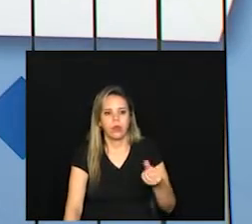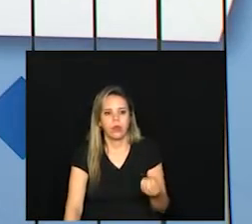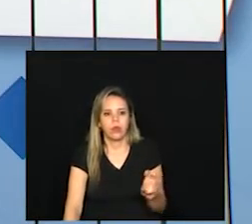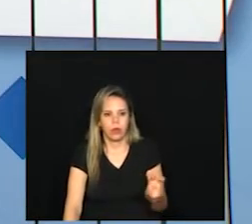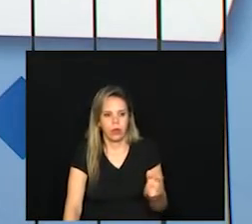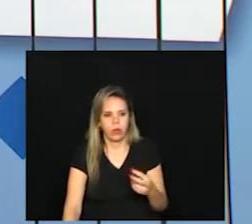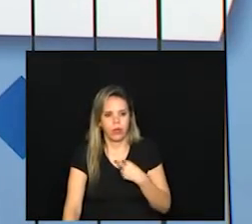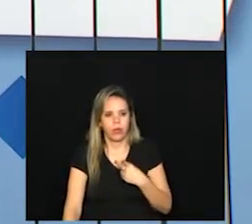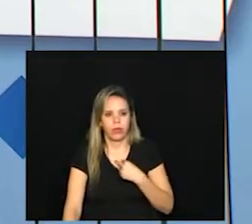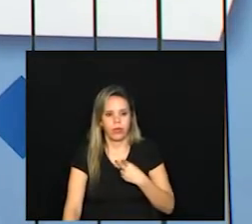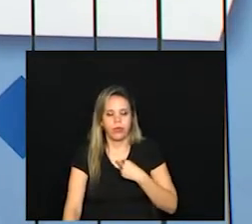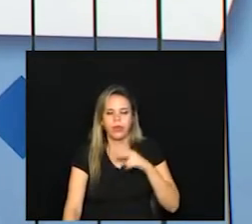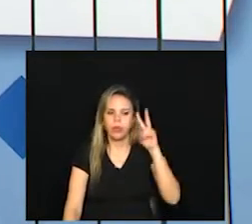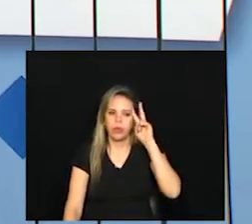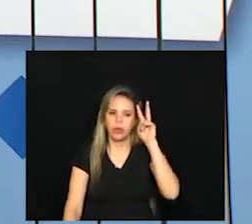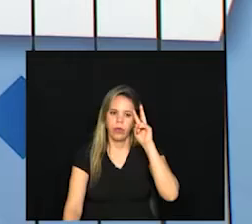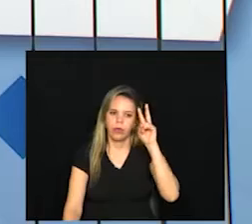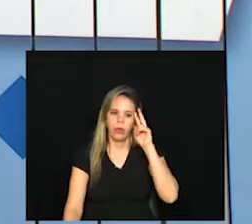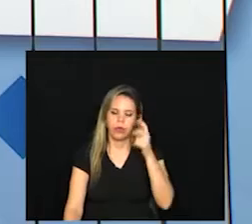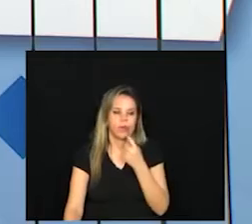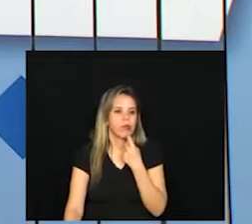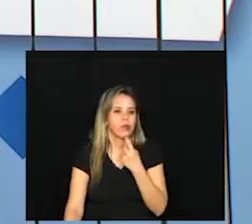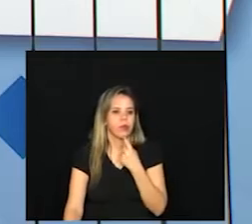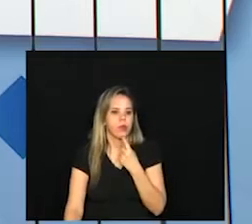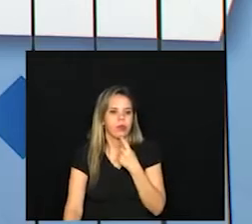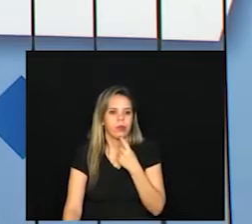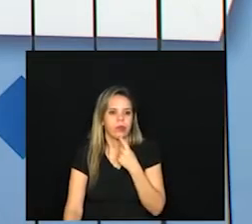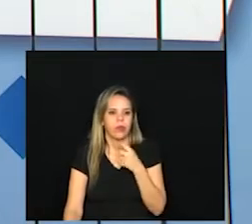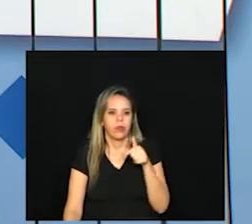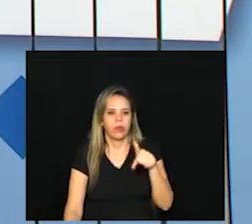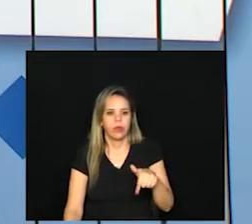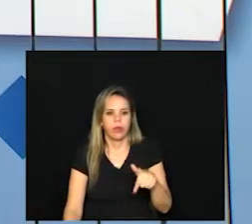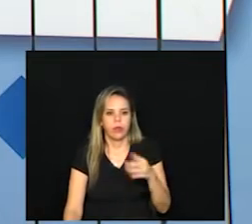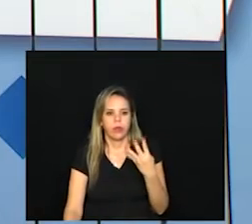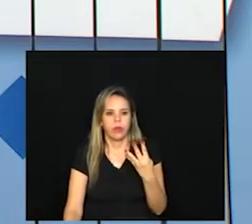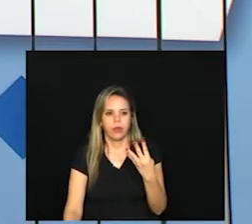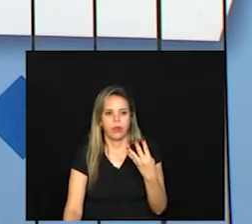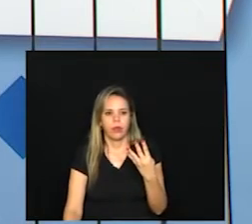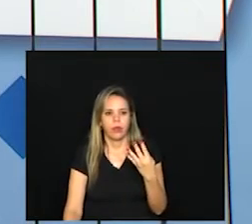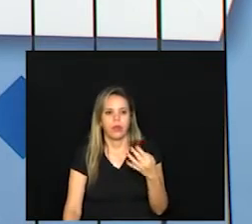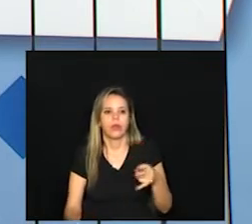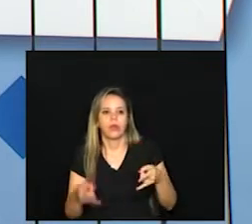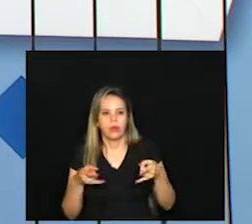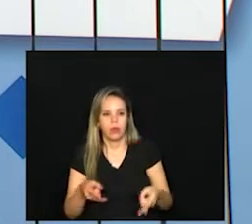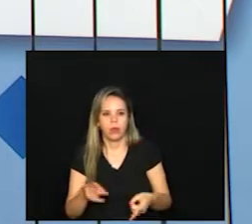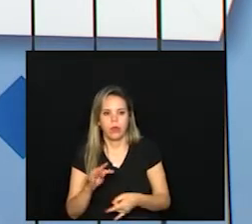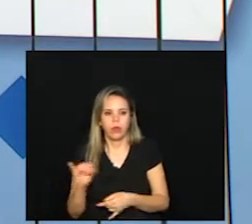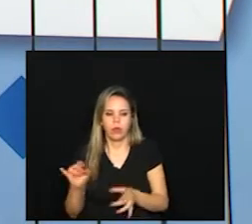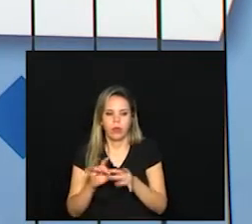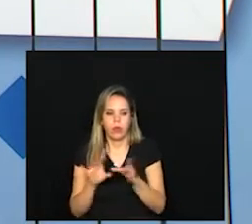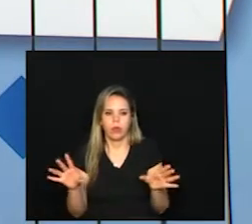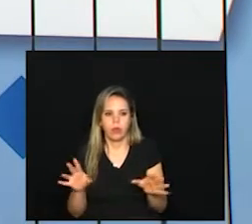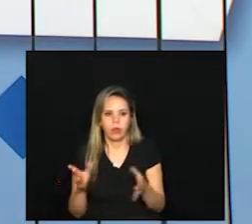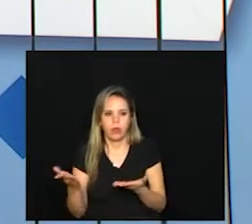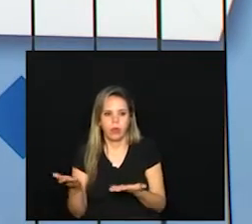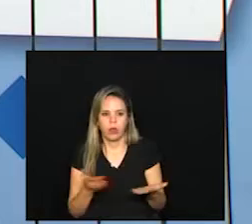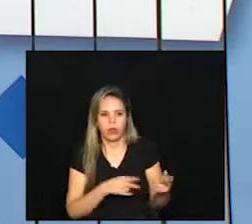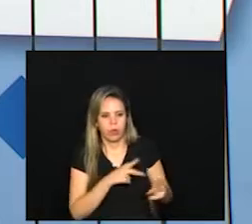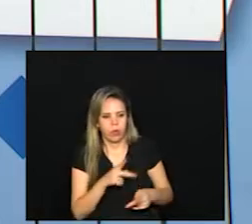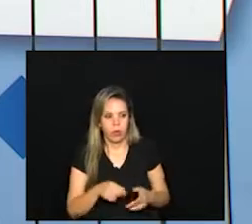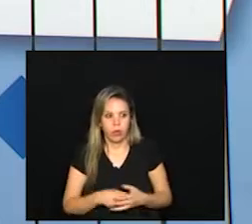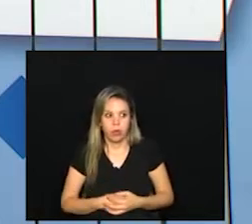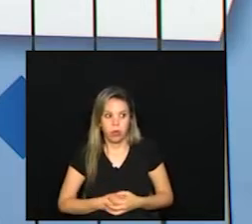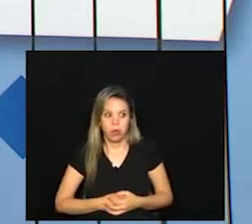295 ocupados nesta segunda-feira em Campinas, com 74 leitos de UTI livres para receber